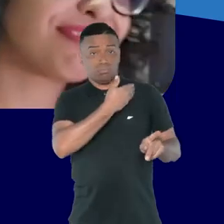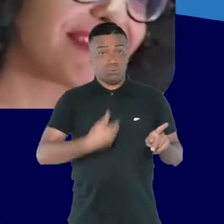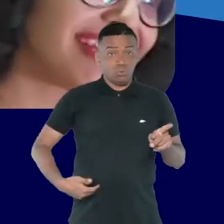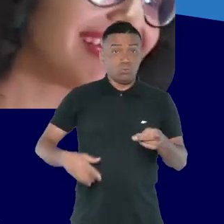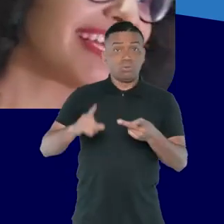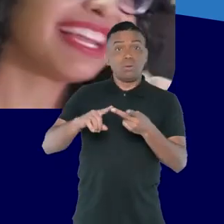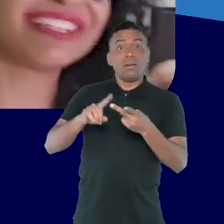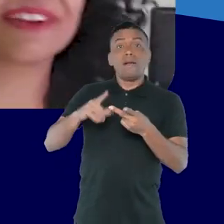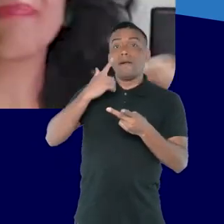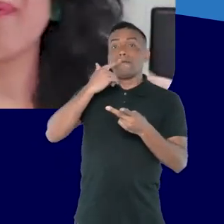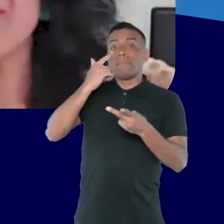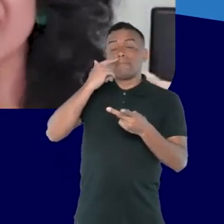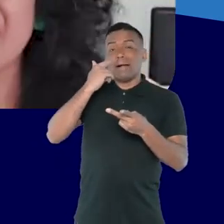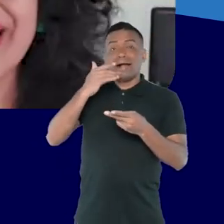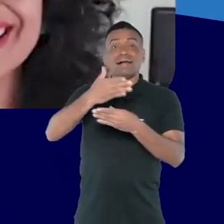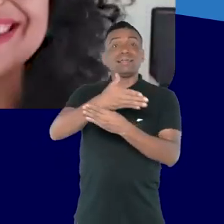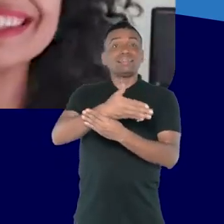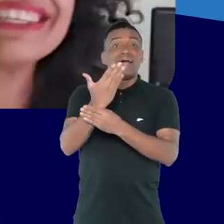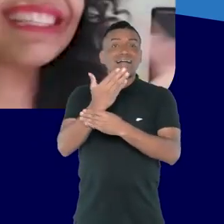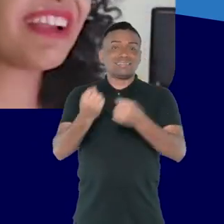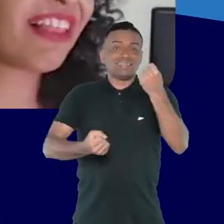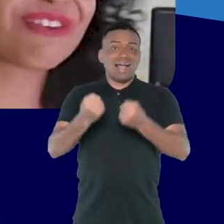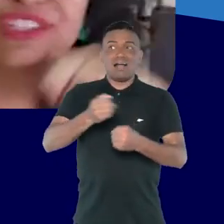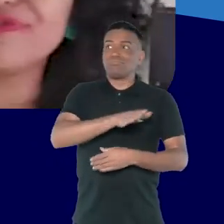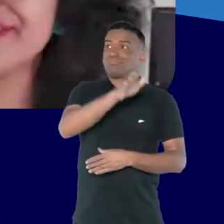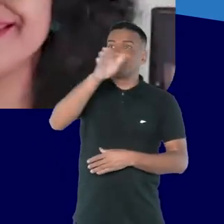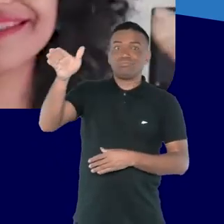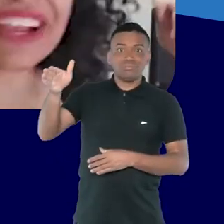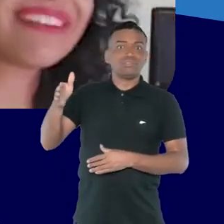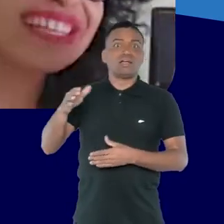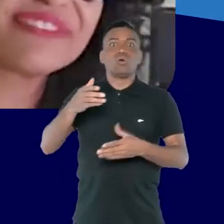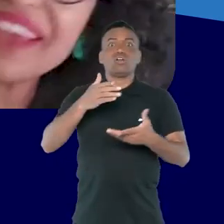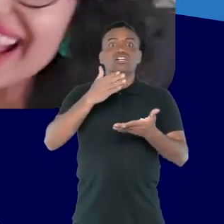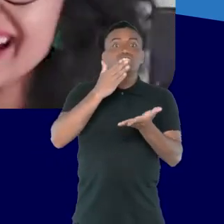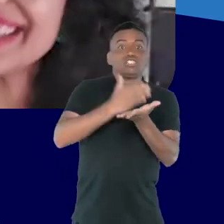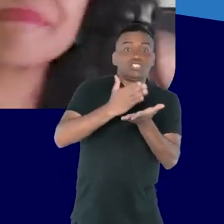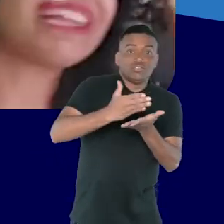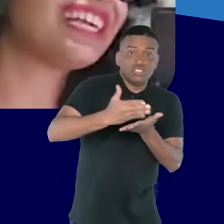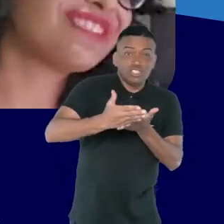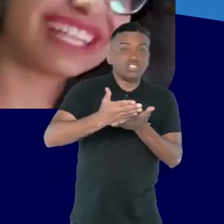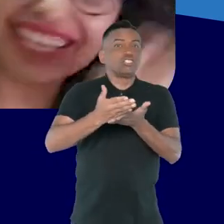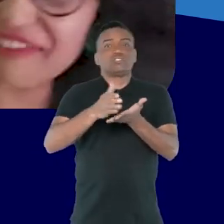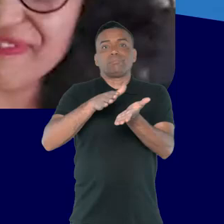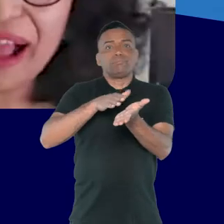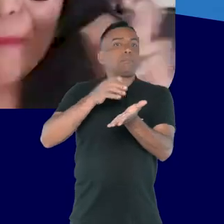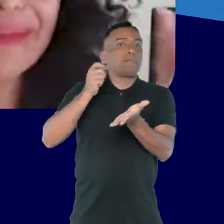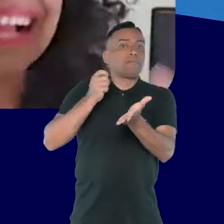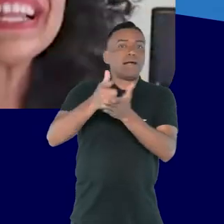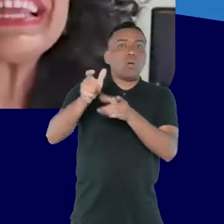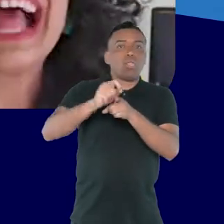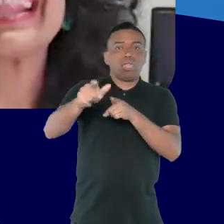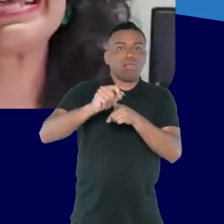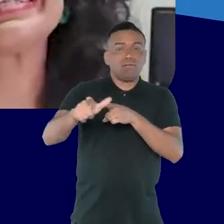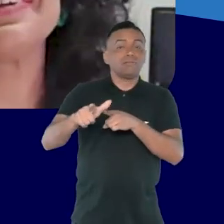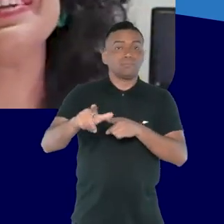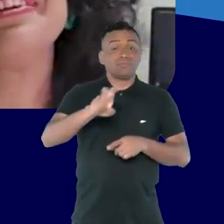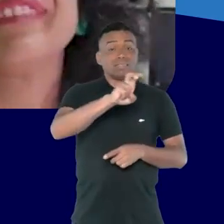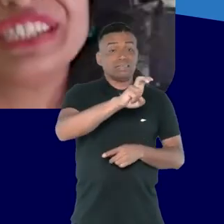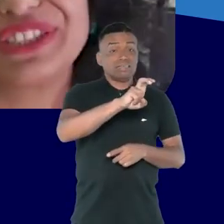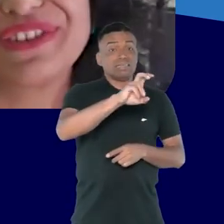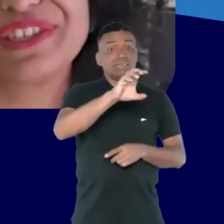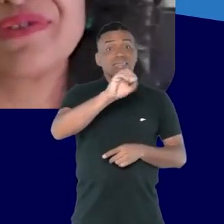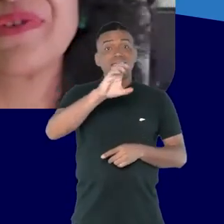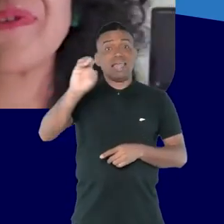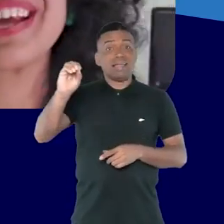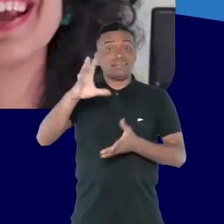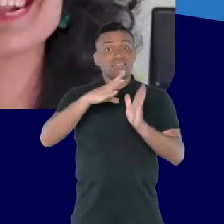é professora na escola pública, meu pai é taxista, e aquela coisa, divide de não sei quantas vezes, pede ajuda aqui, vai, pá, até sair o livro, e